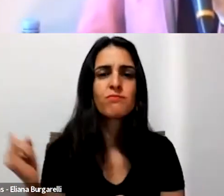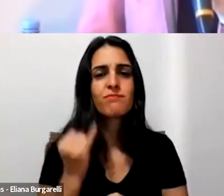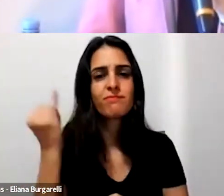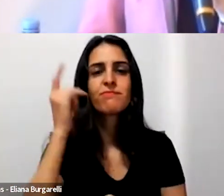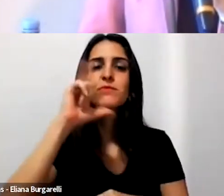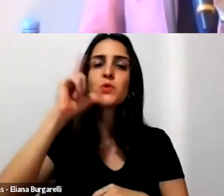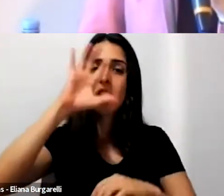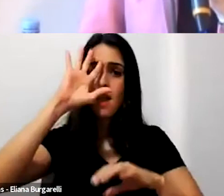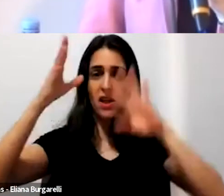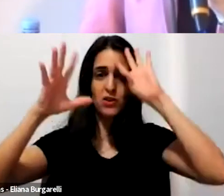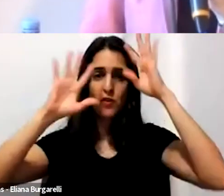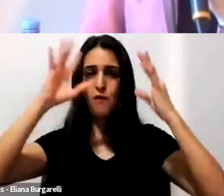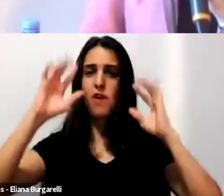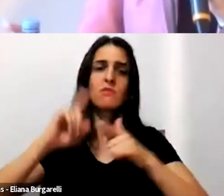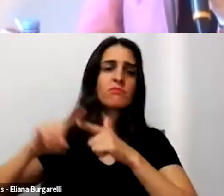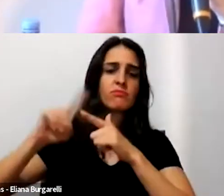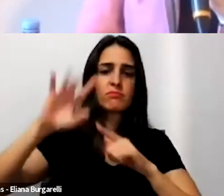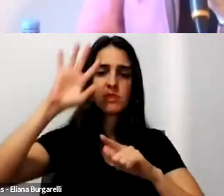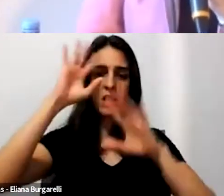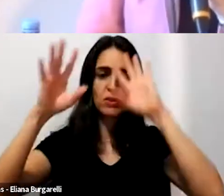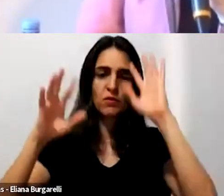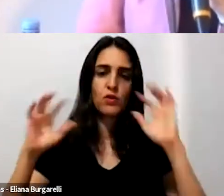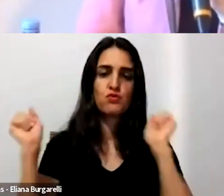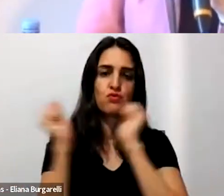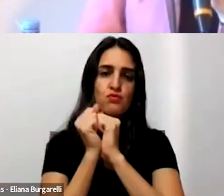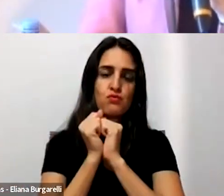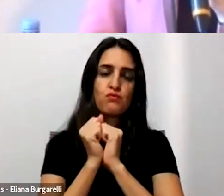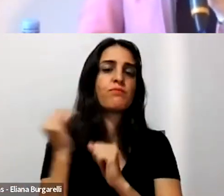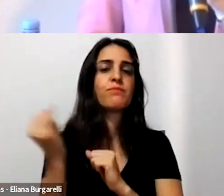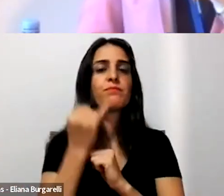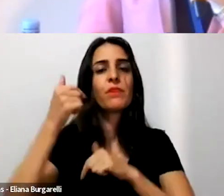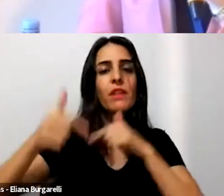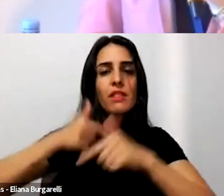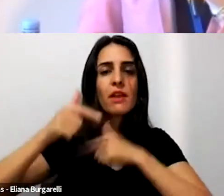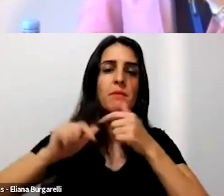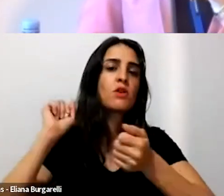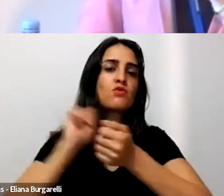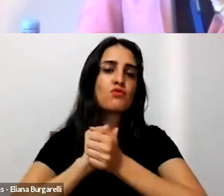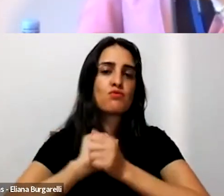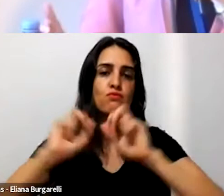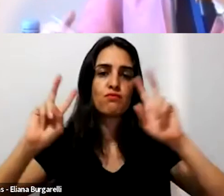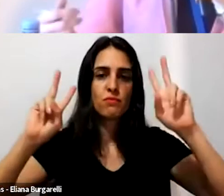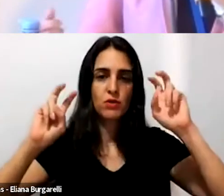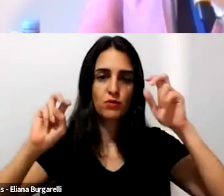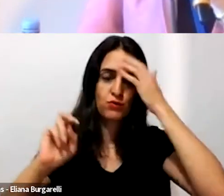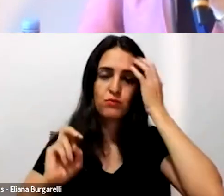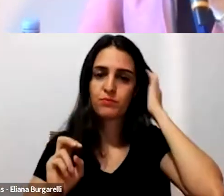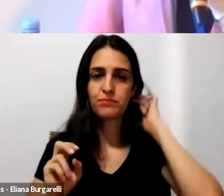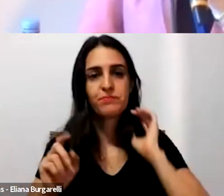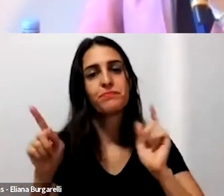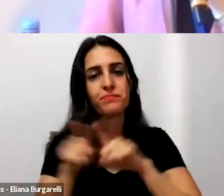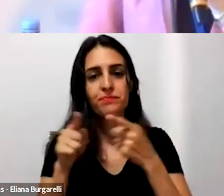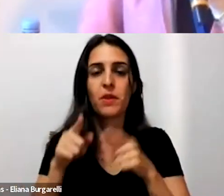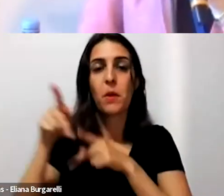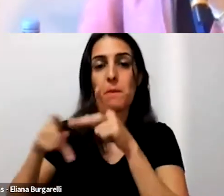O que vemos também dessas intervenções é que cada trabalha por seu lado sobre este assunto e